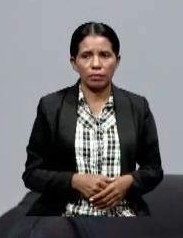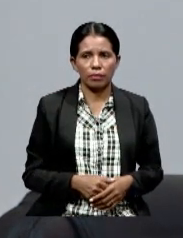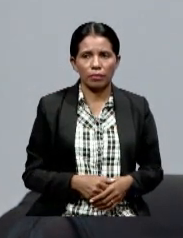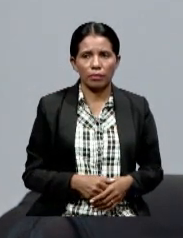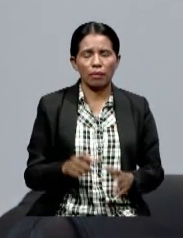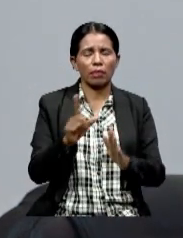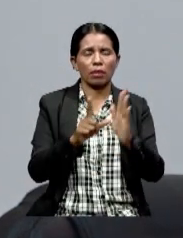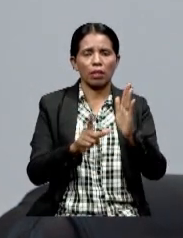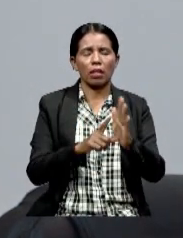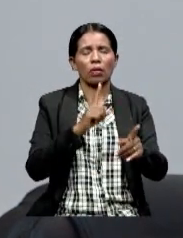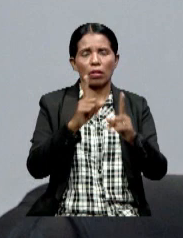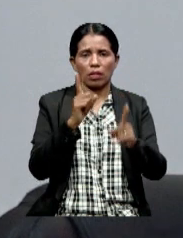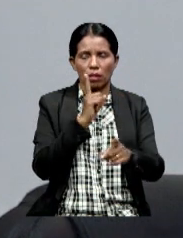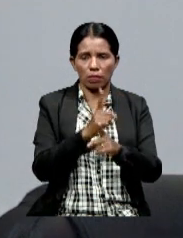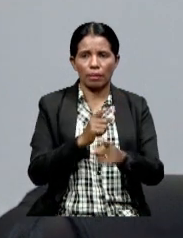Lei, lei claro.